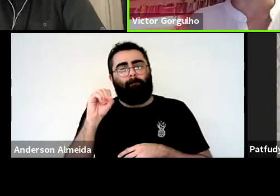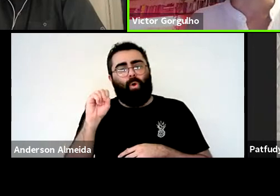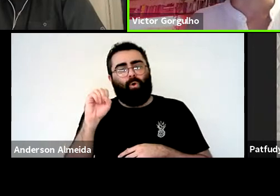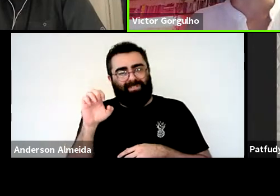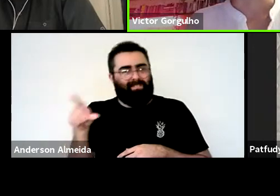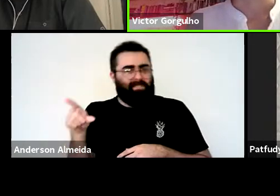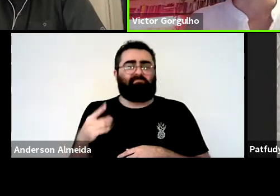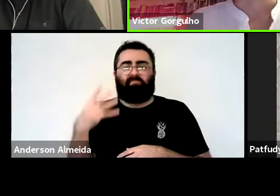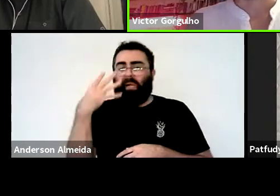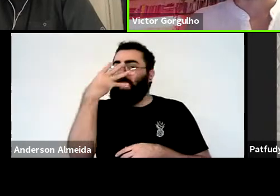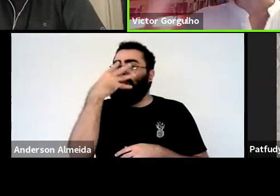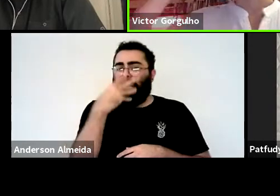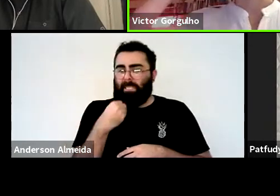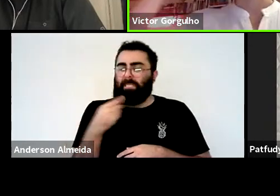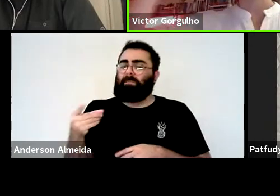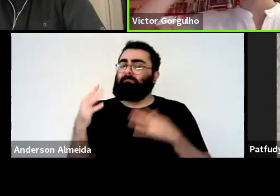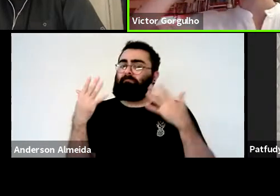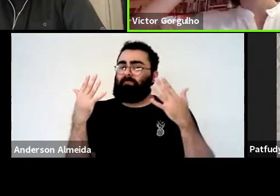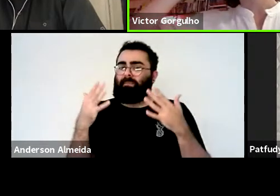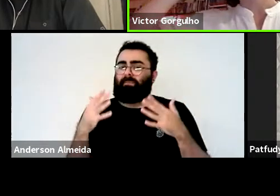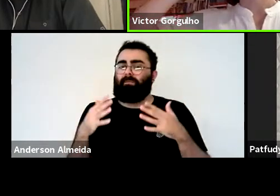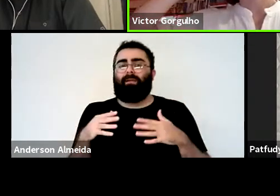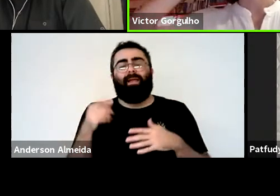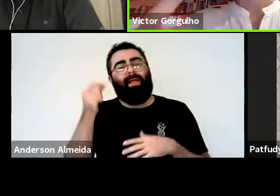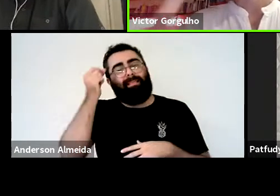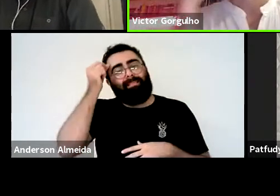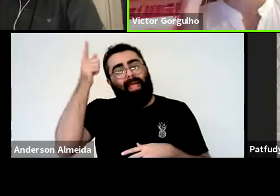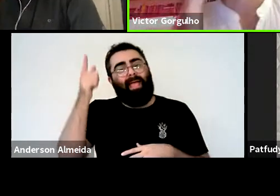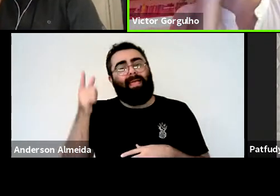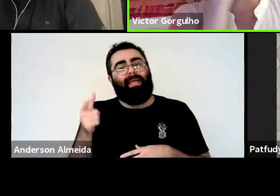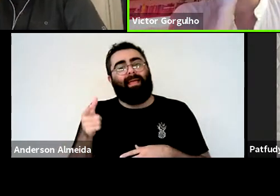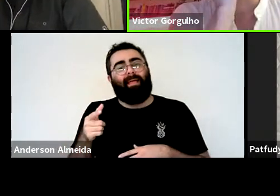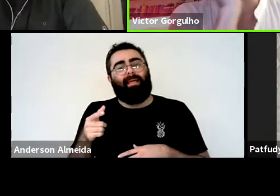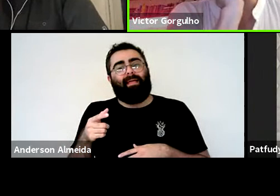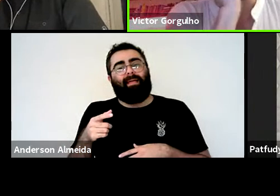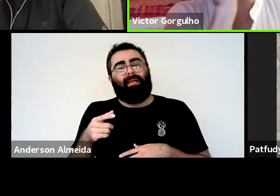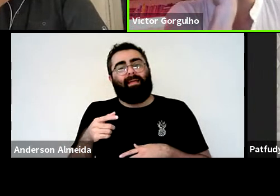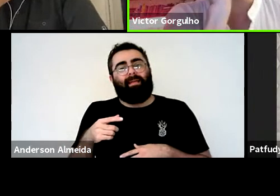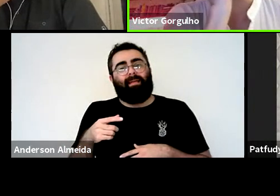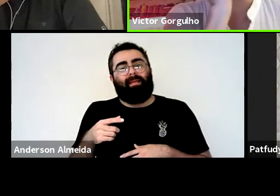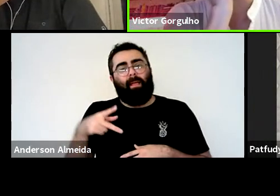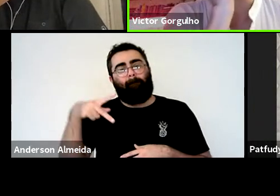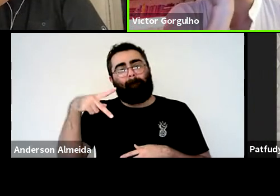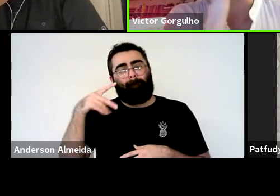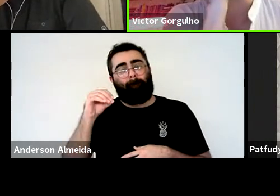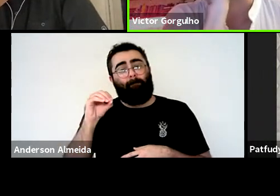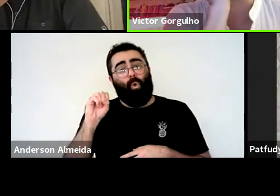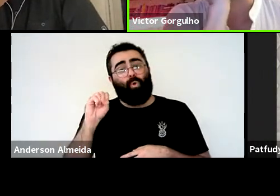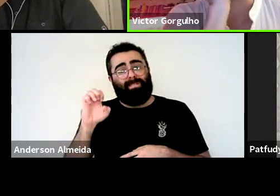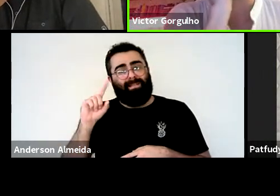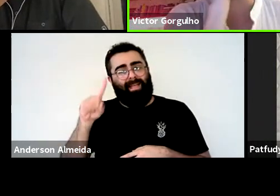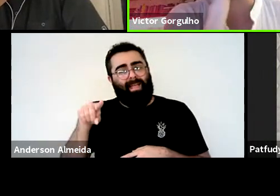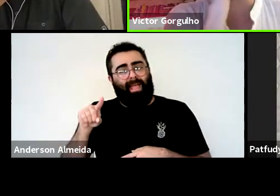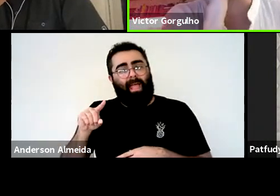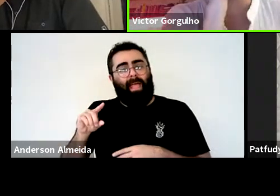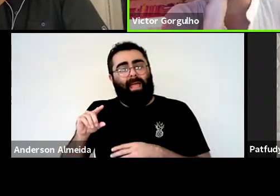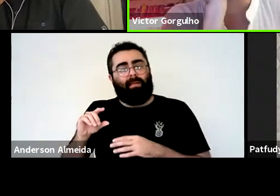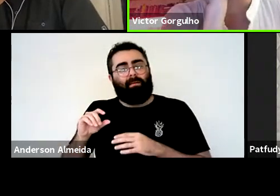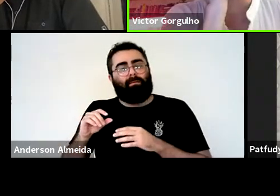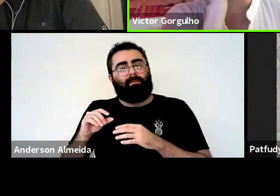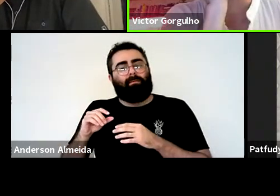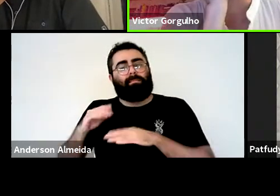legal. A ideia da pose como esse acúmulo, essa sedimentação de temporalidades,